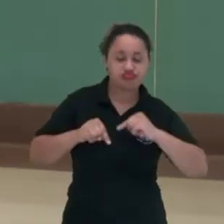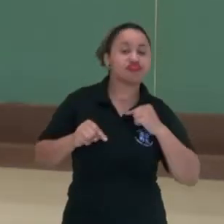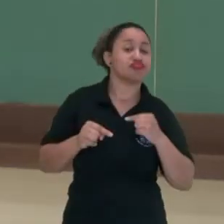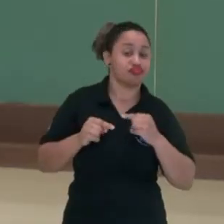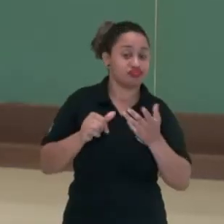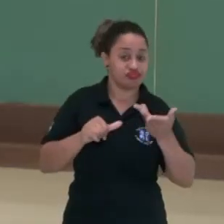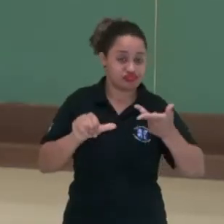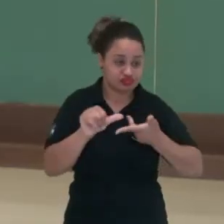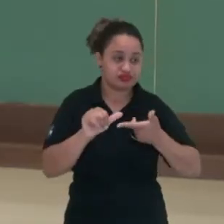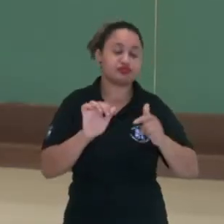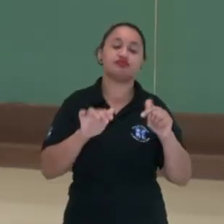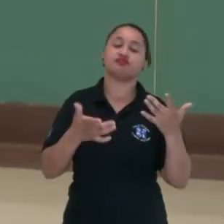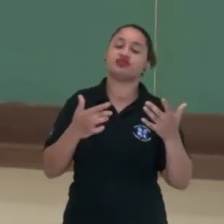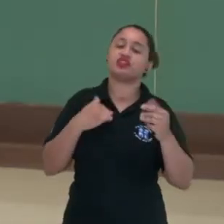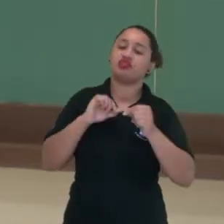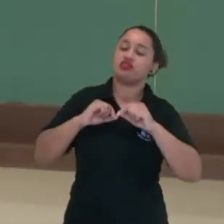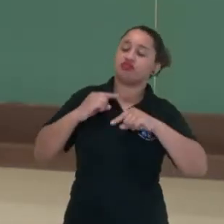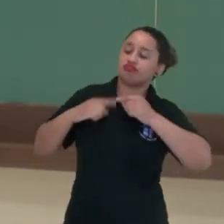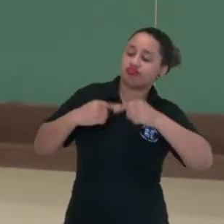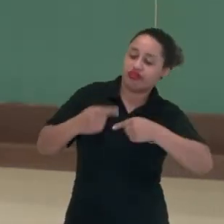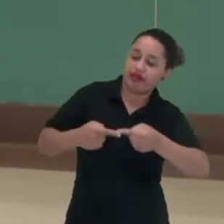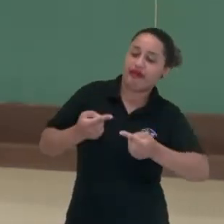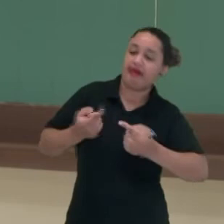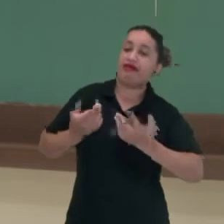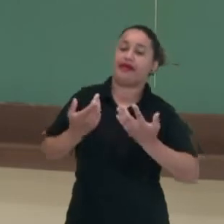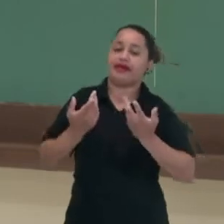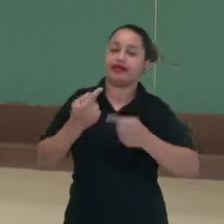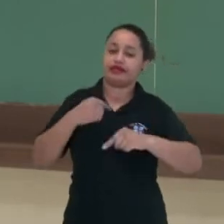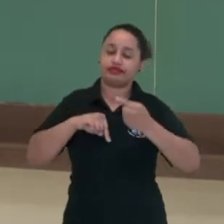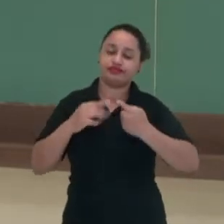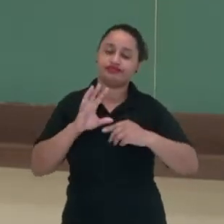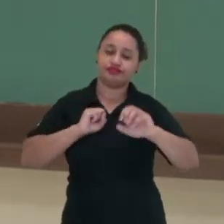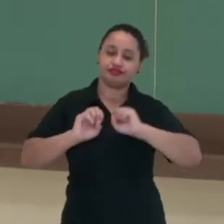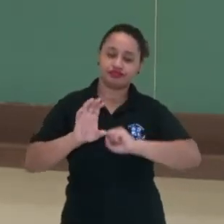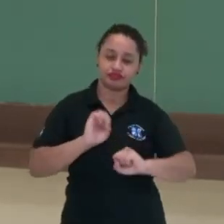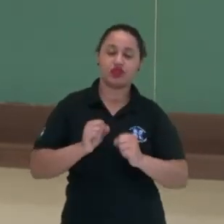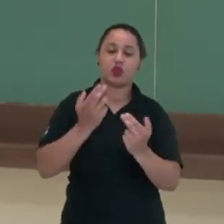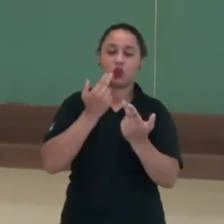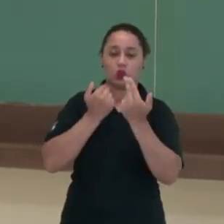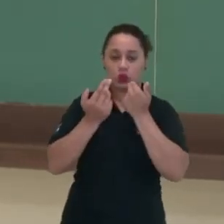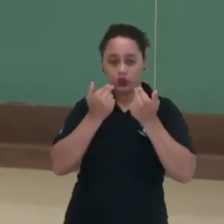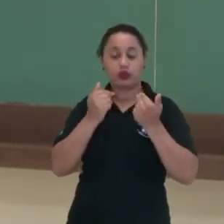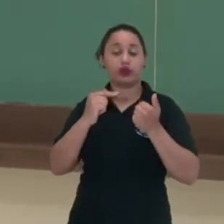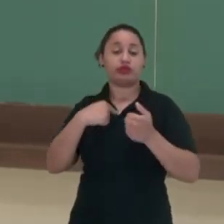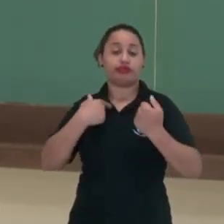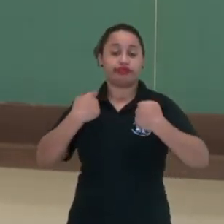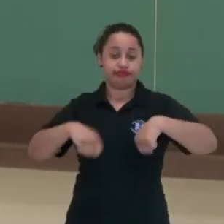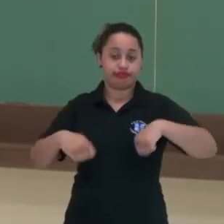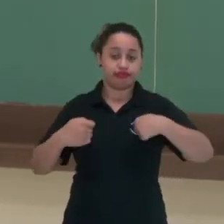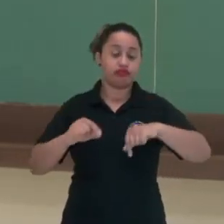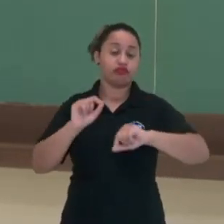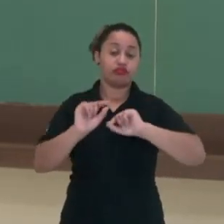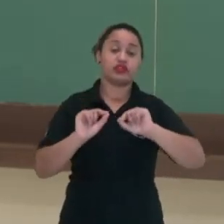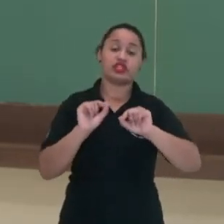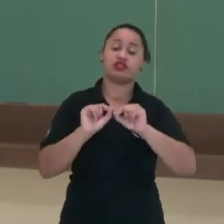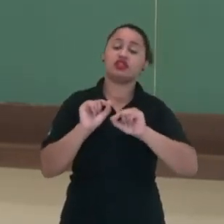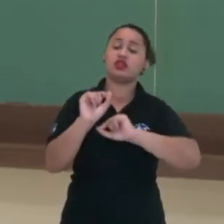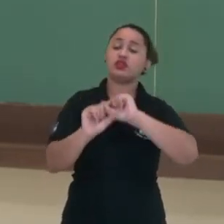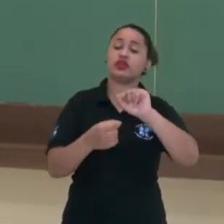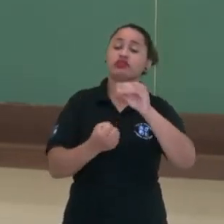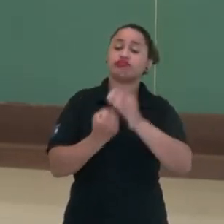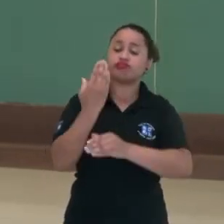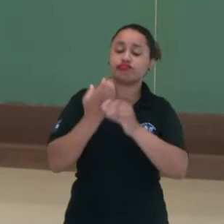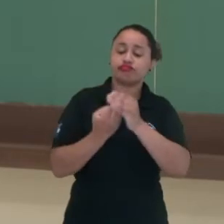À medida que ele vai fazendo o processo de digestão, absorvendo esses nutrientes, ele vai